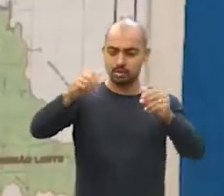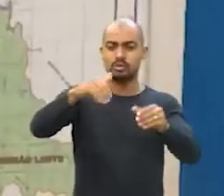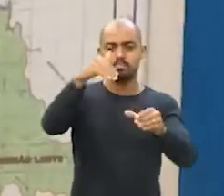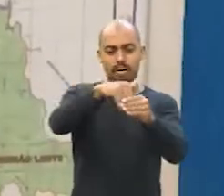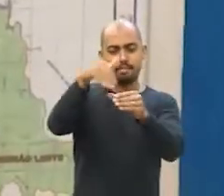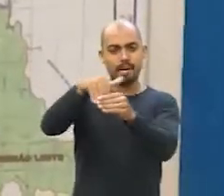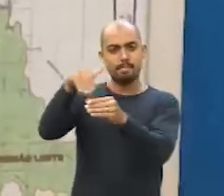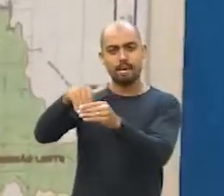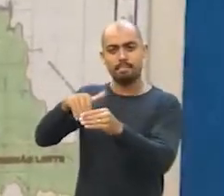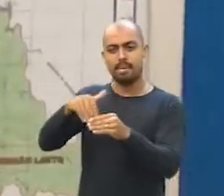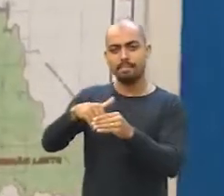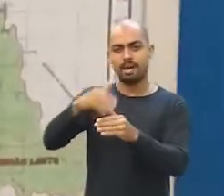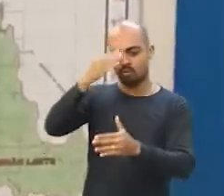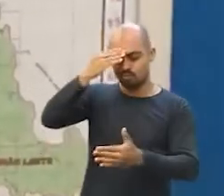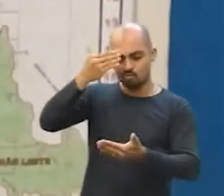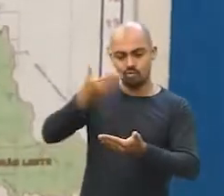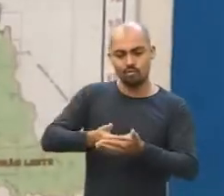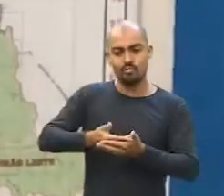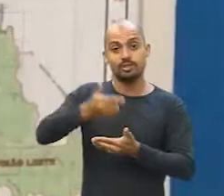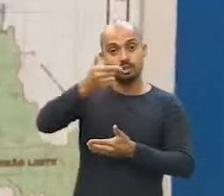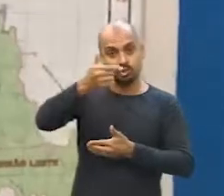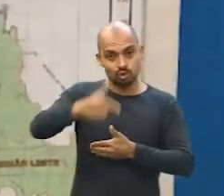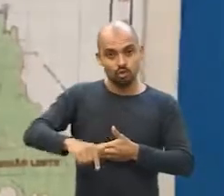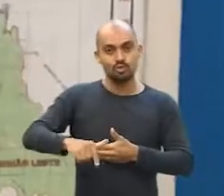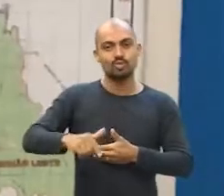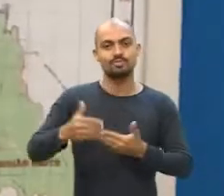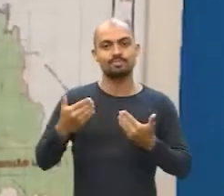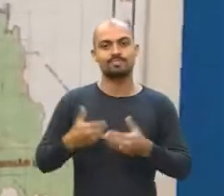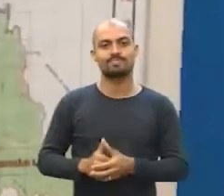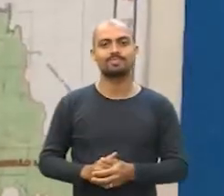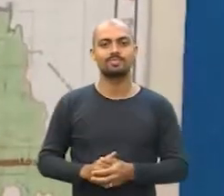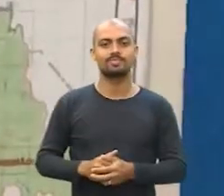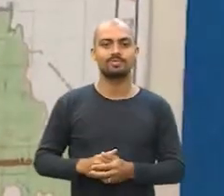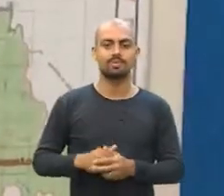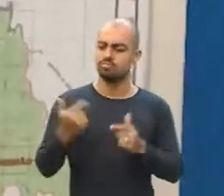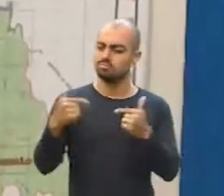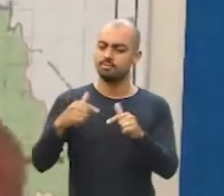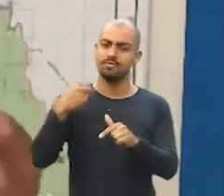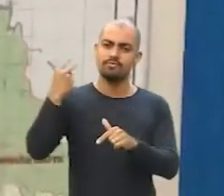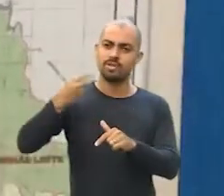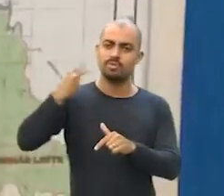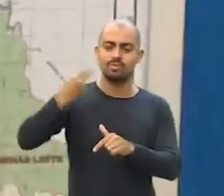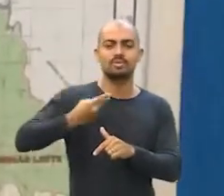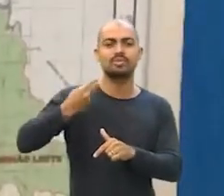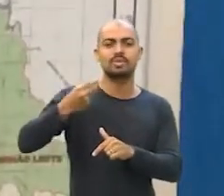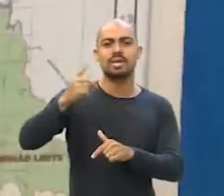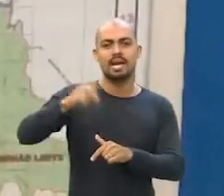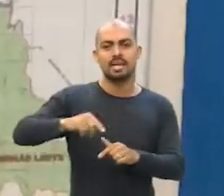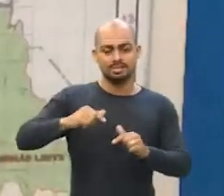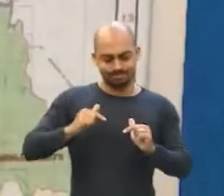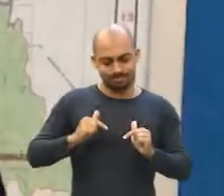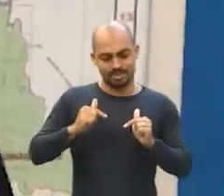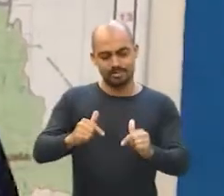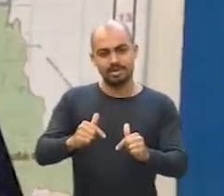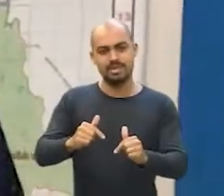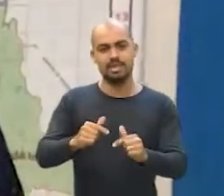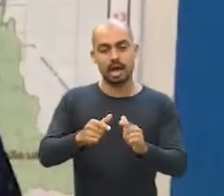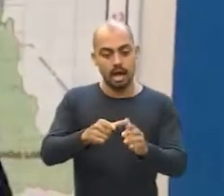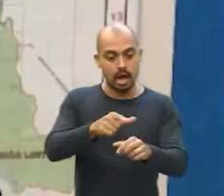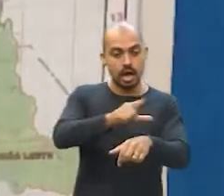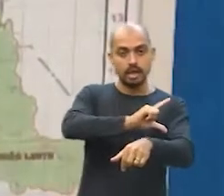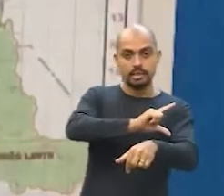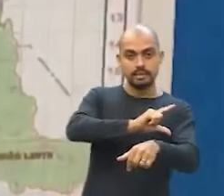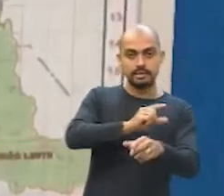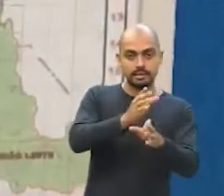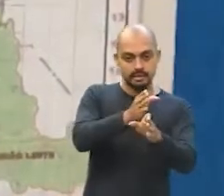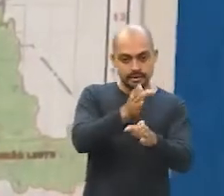todas aquelas pessoas que confiaram mais uma vez no trabalho do vereador. E vereador é isso aí, é trabalhando antes,